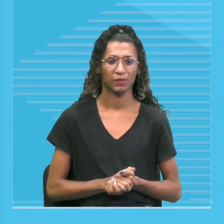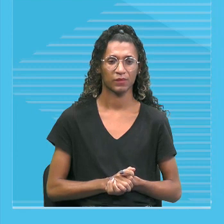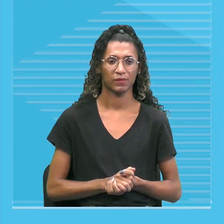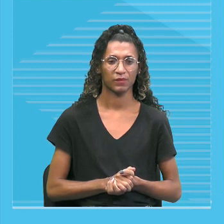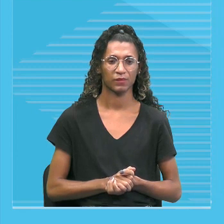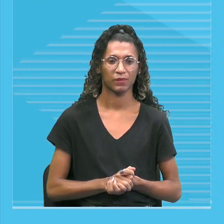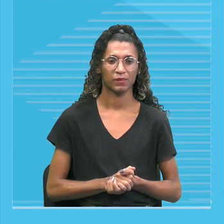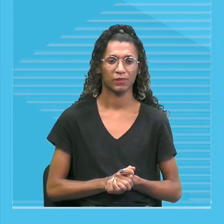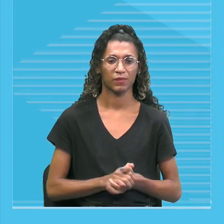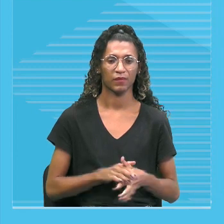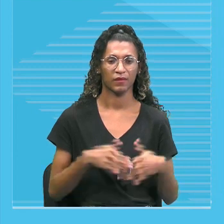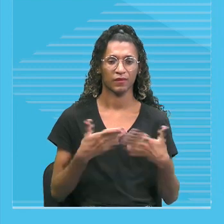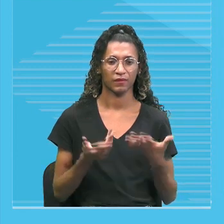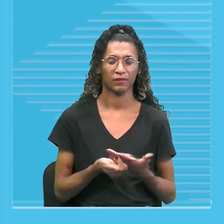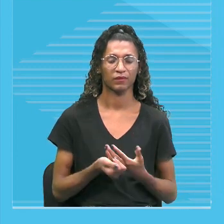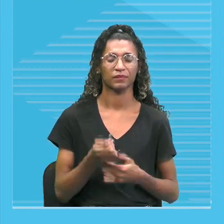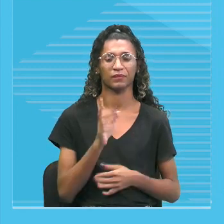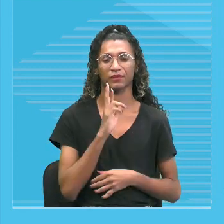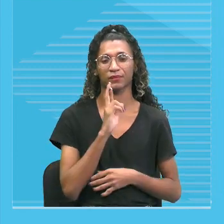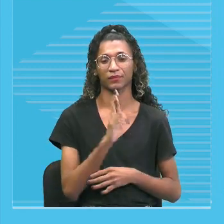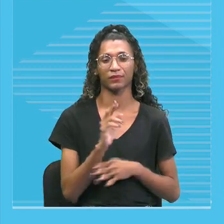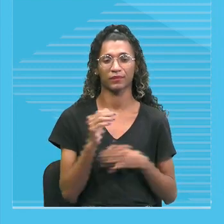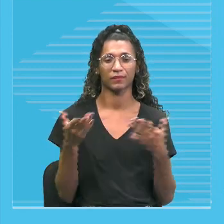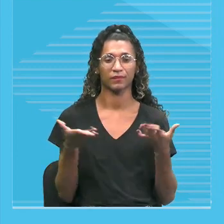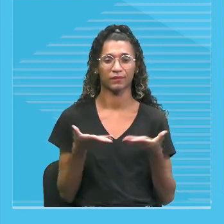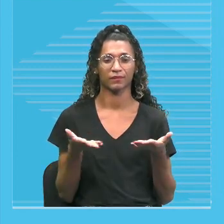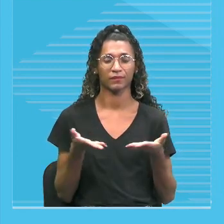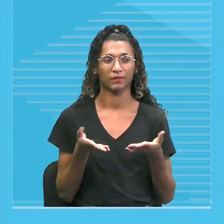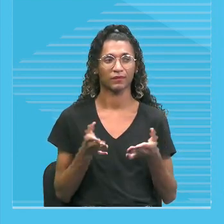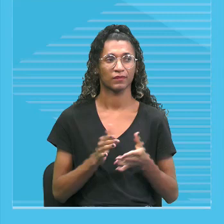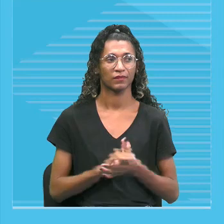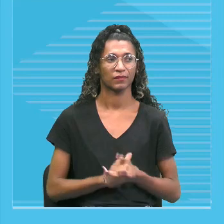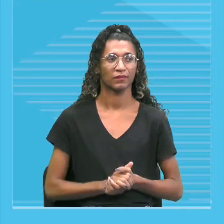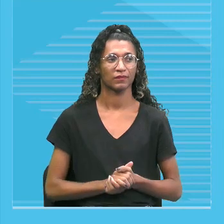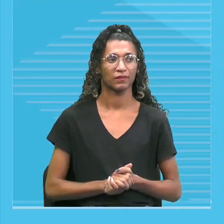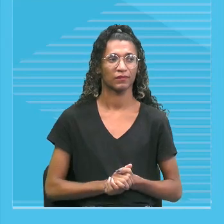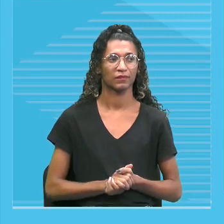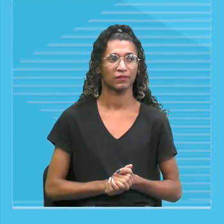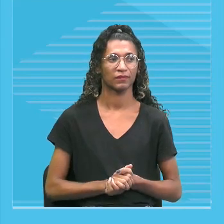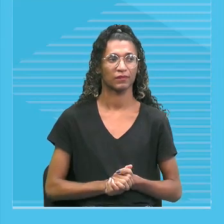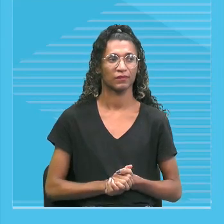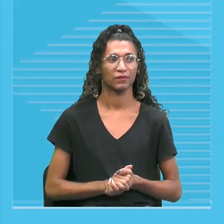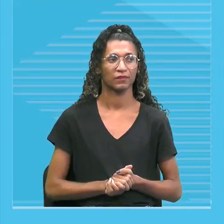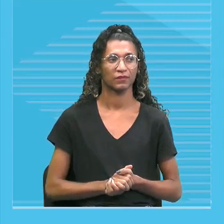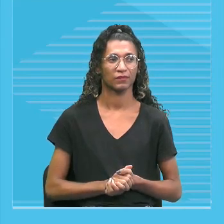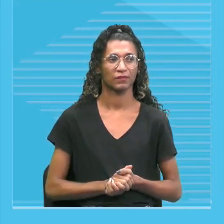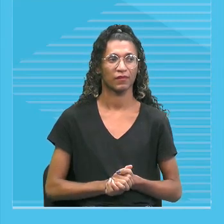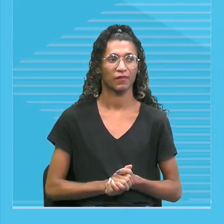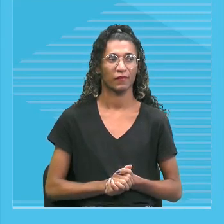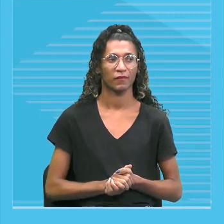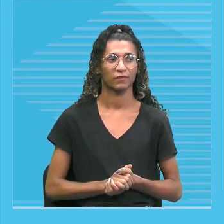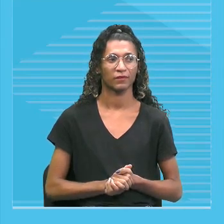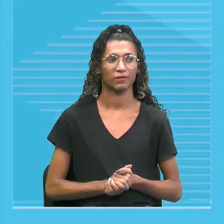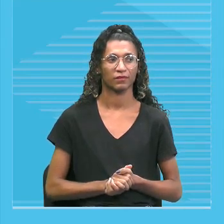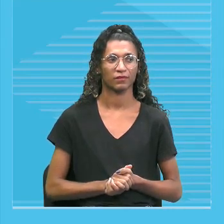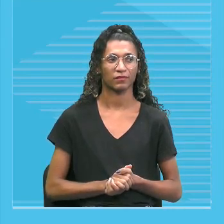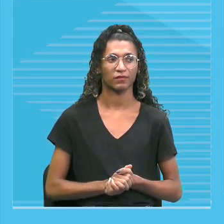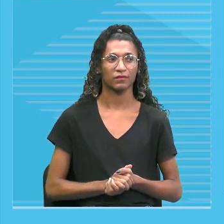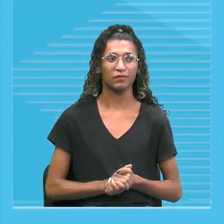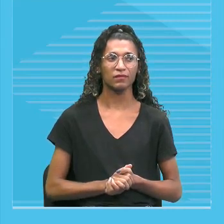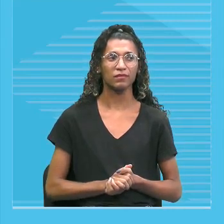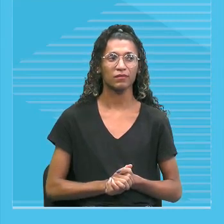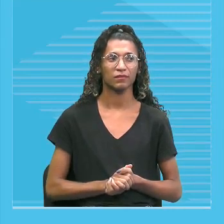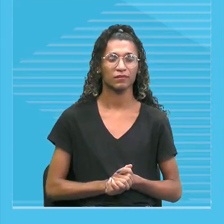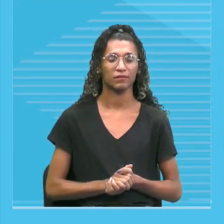tá vamos lá então vamos corrigir ó dá-me um de água para beber por